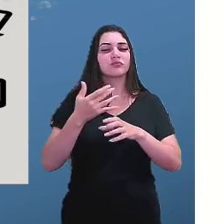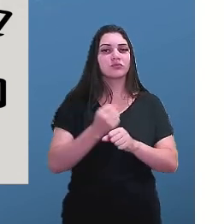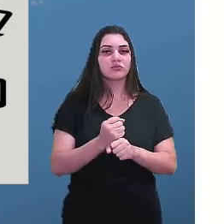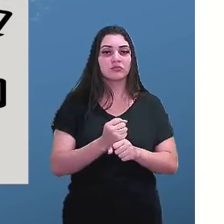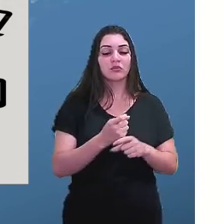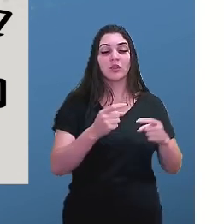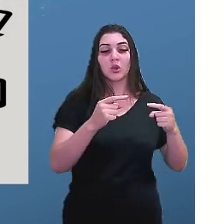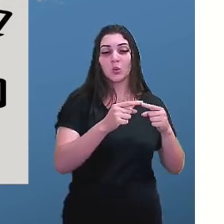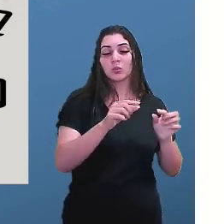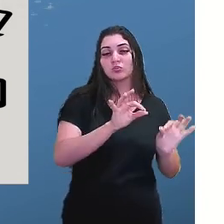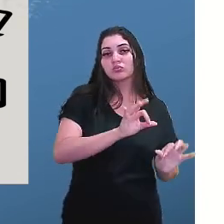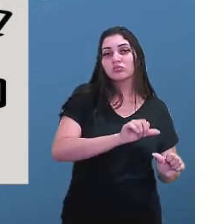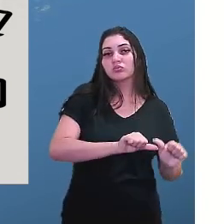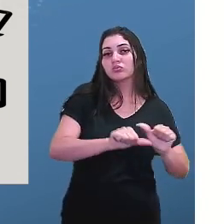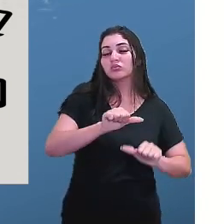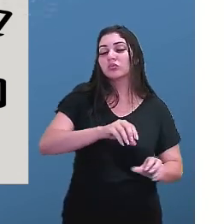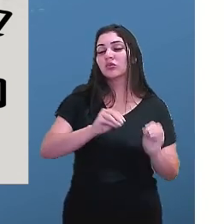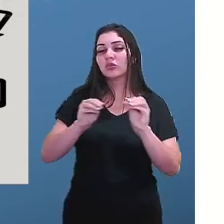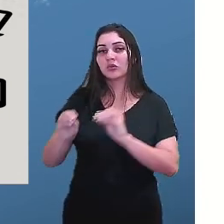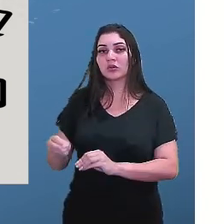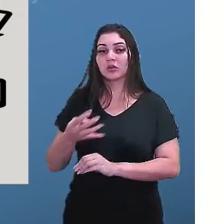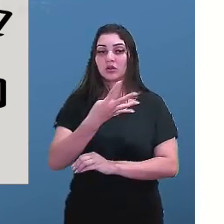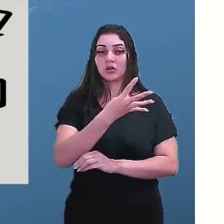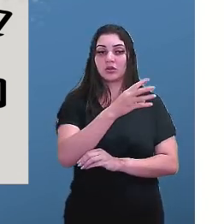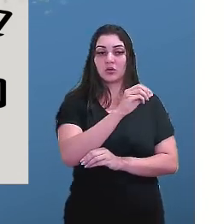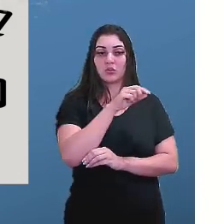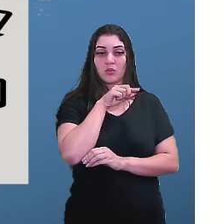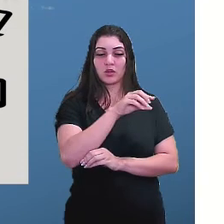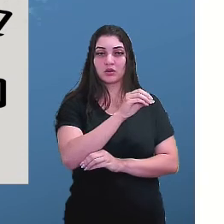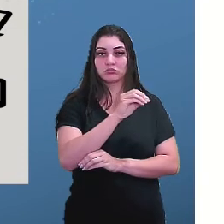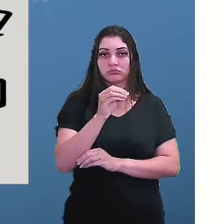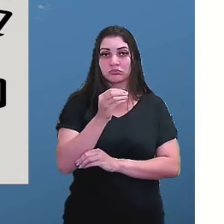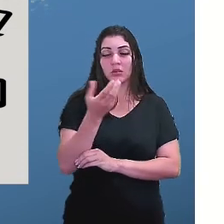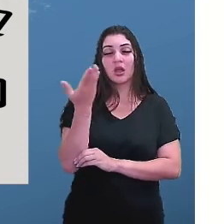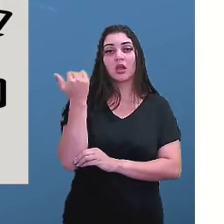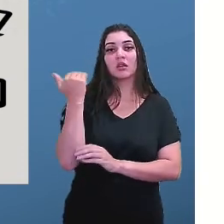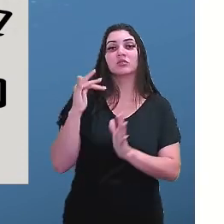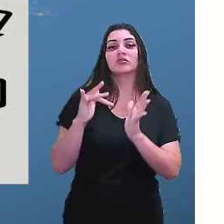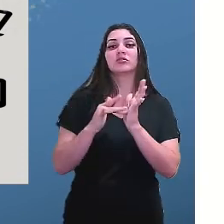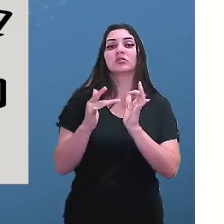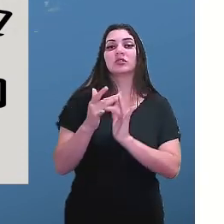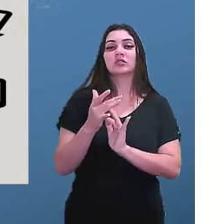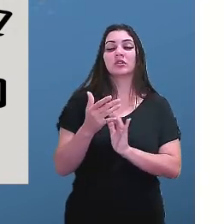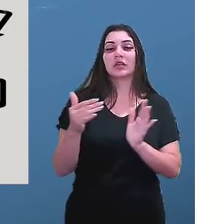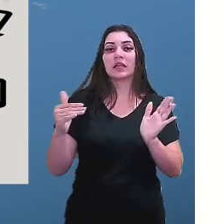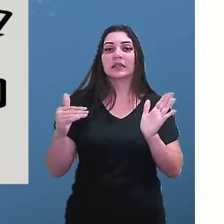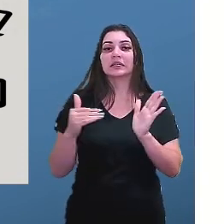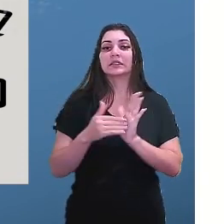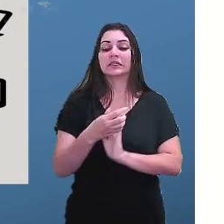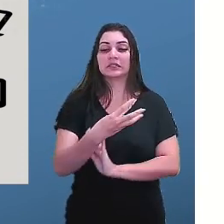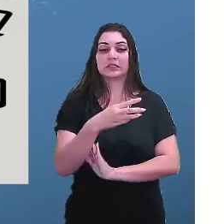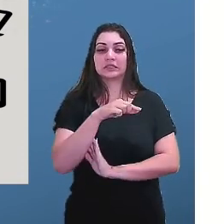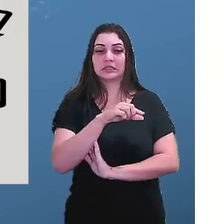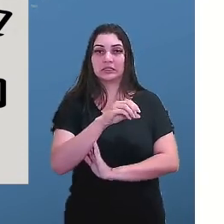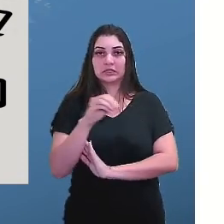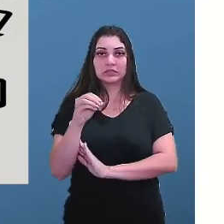ponto para outro. Vejam, de 40 mil anos antes de Cristo para 3 mil anos antes de Cristo. Quanto tempo não foi essa